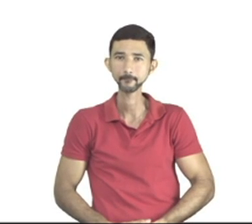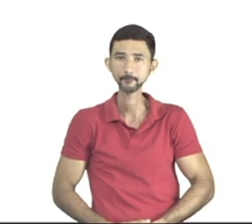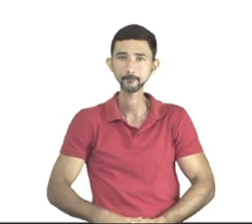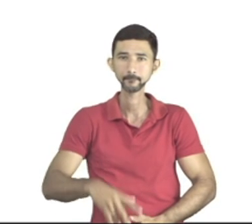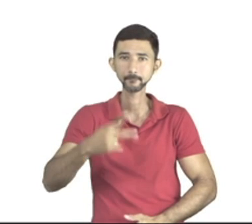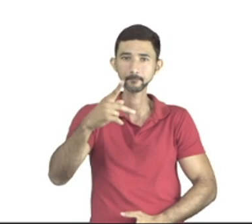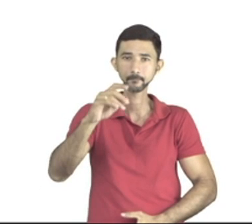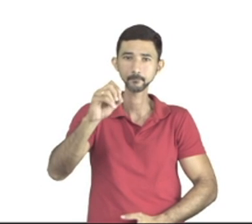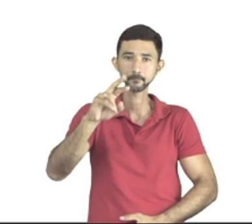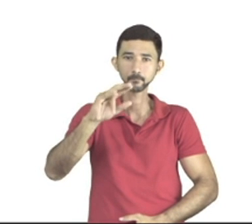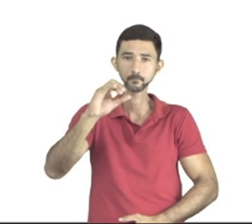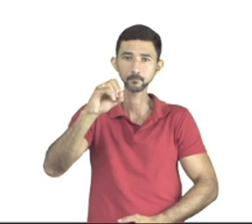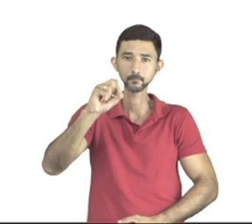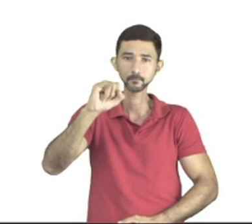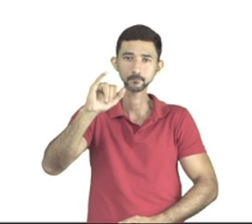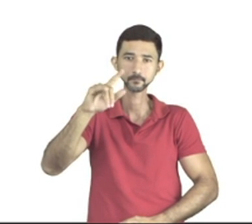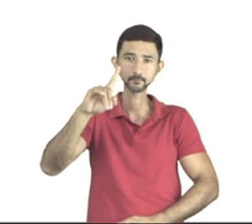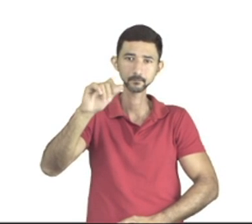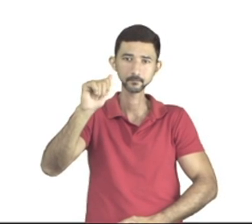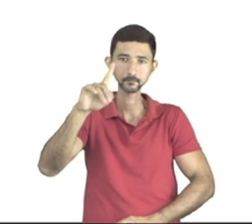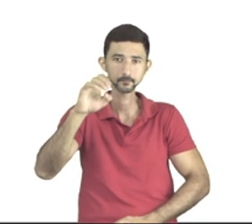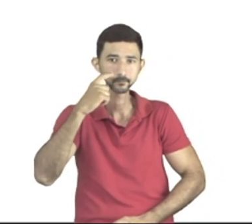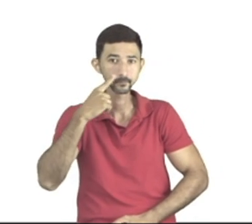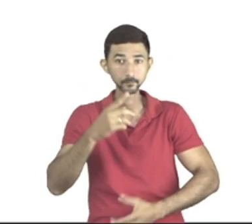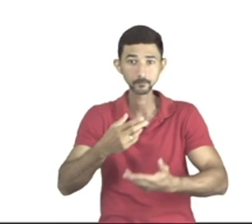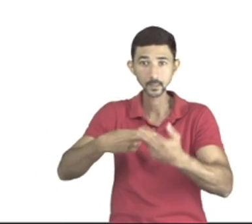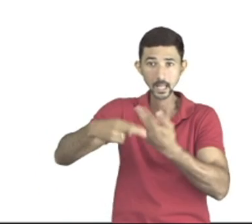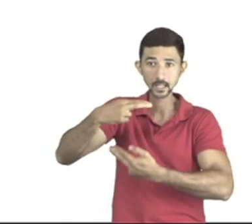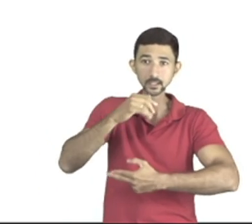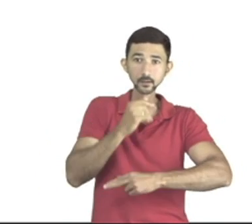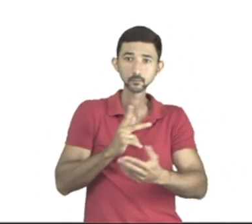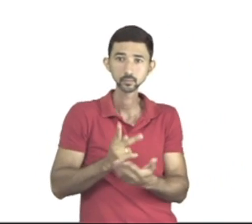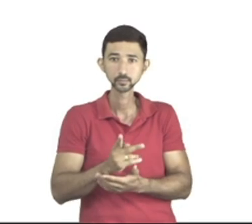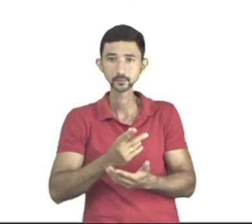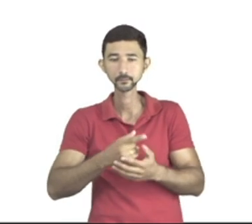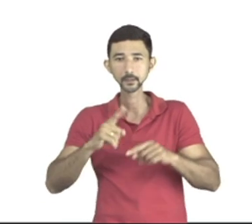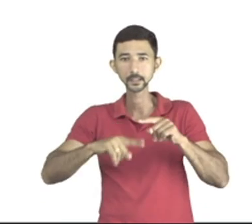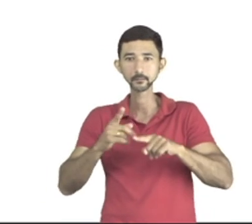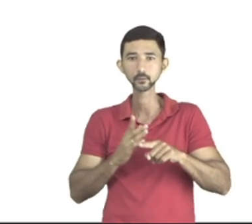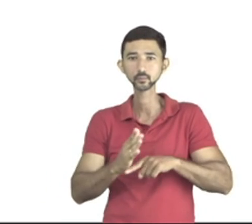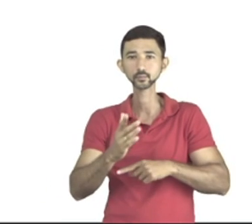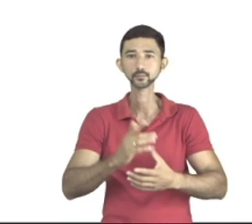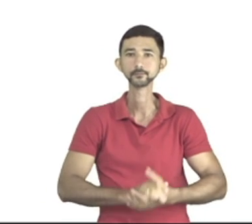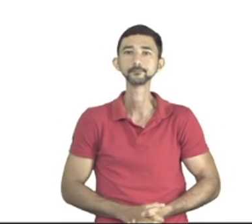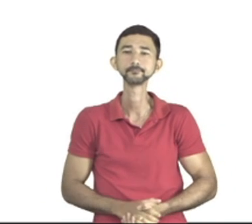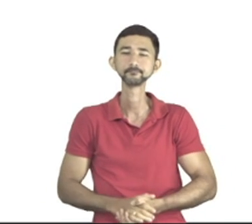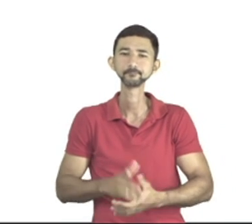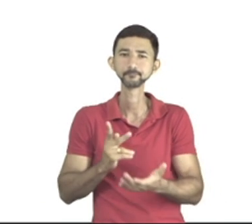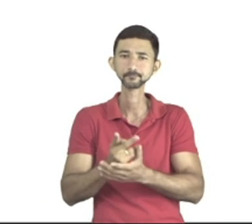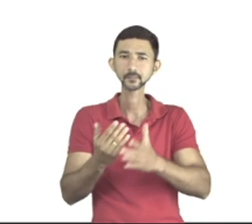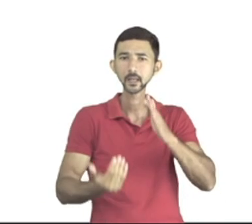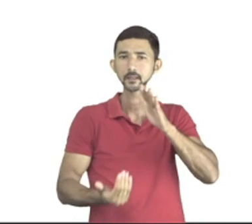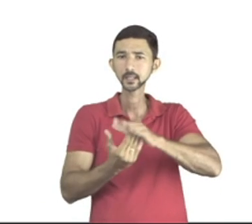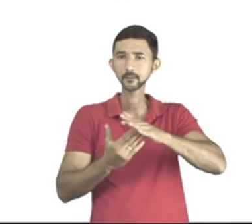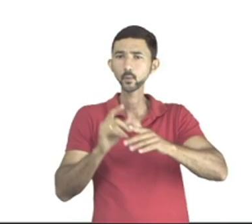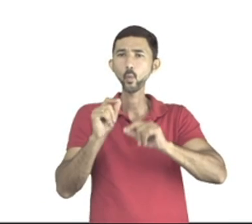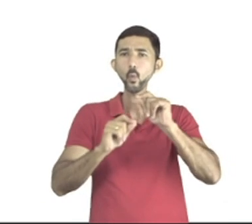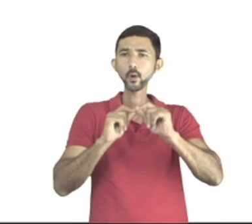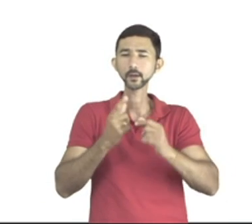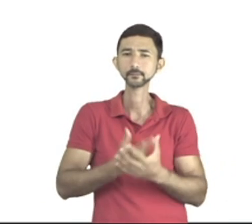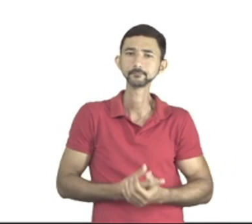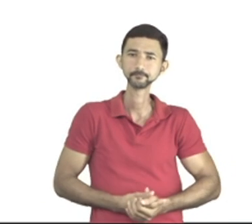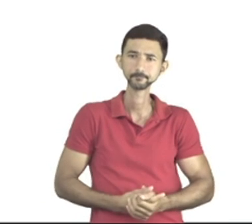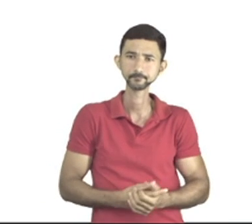Porosidade. Porosidade está relacionada com a descontinuidade da matéria. A matéria é descontínua. O que quer dizer